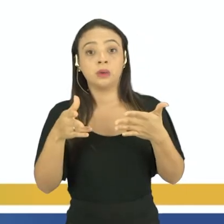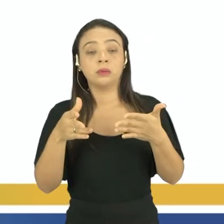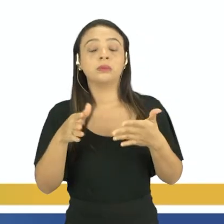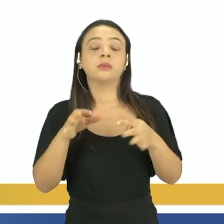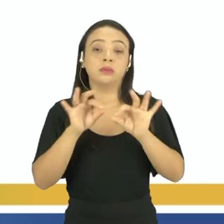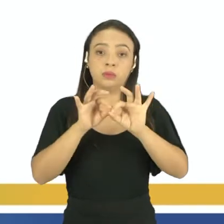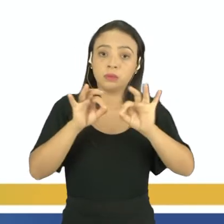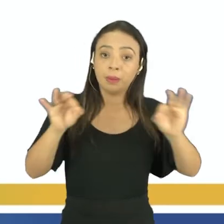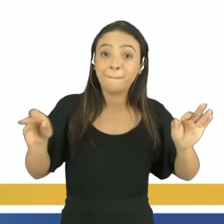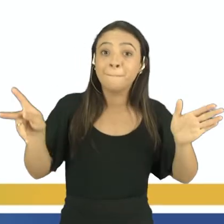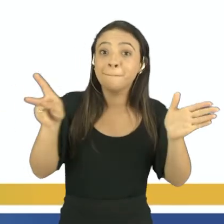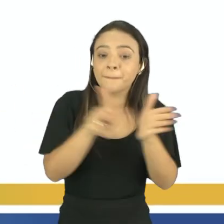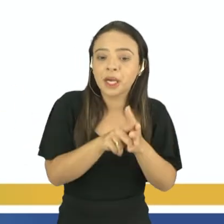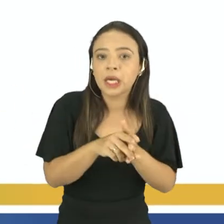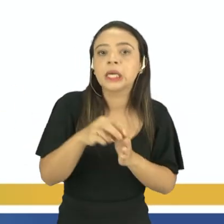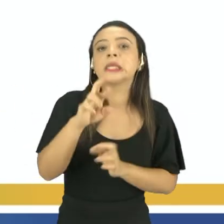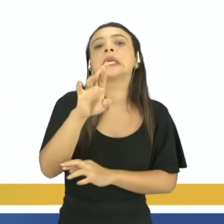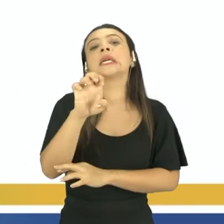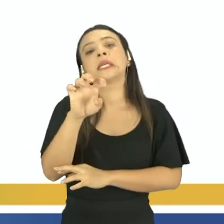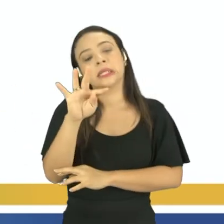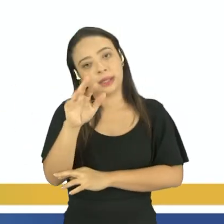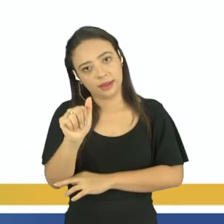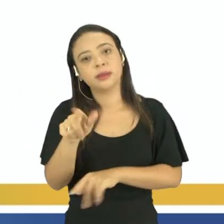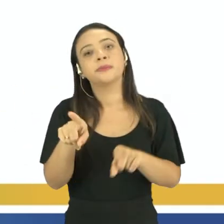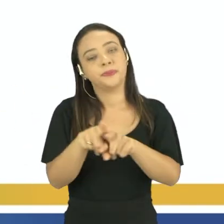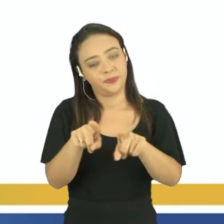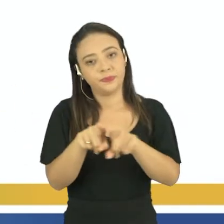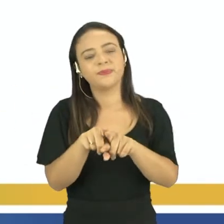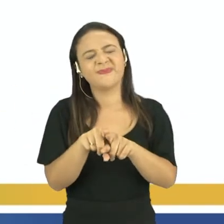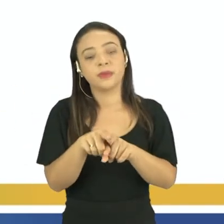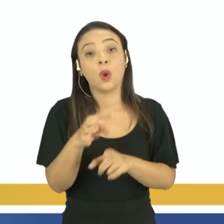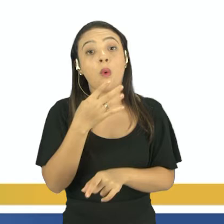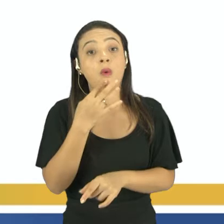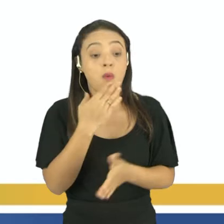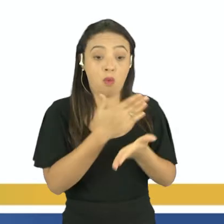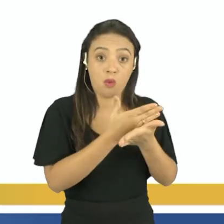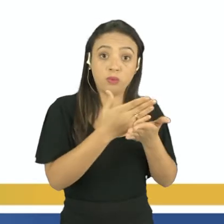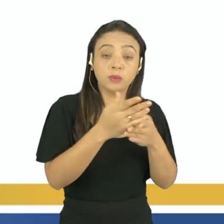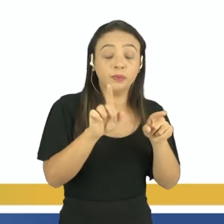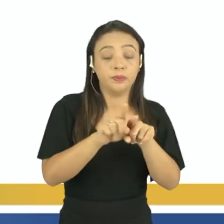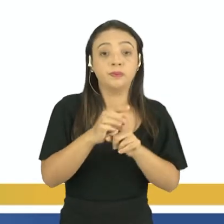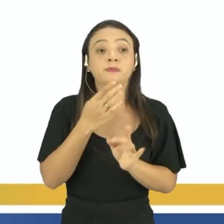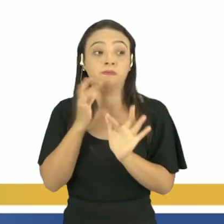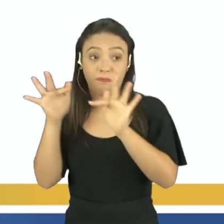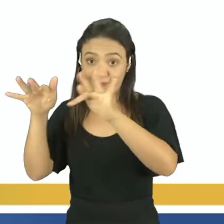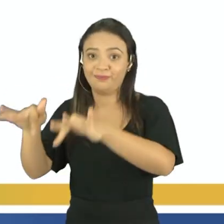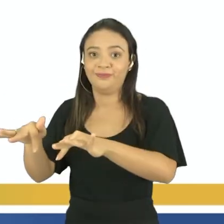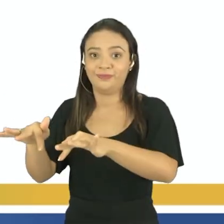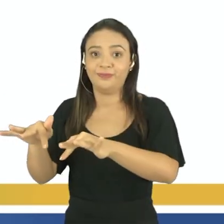fazer parte da reta, ele é como se fosse um pedaço da reta que eu conheço o começo e o fim.